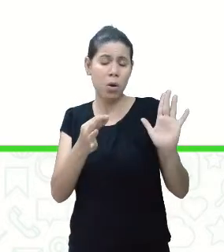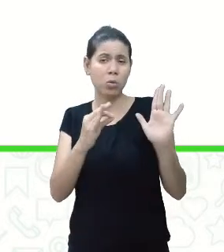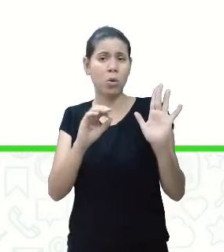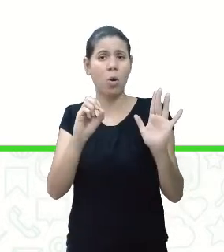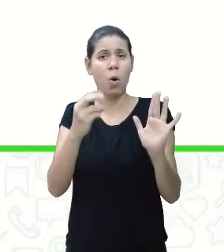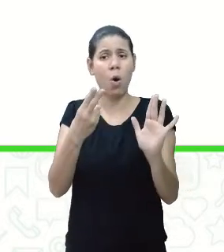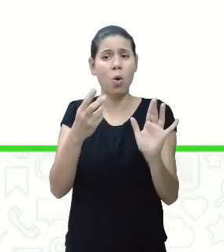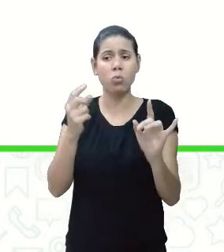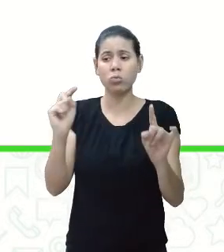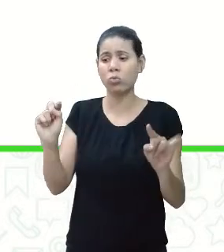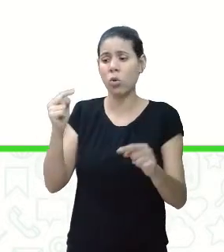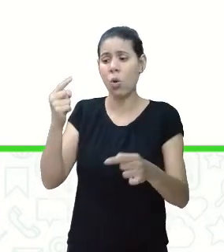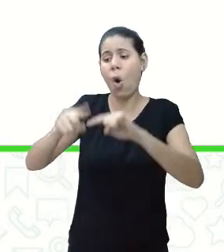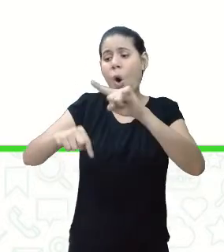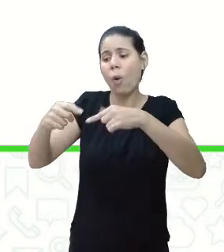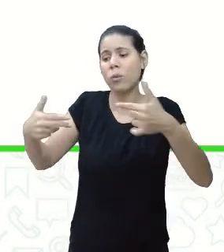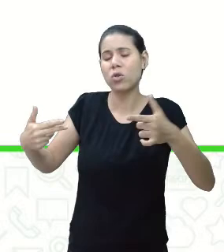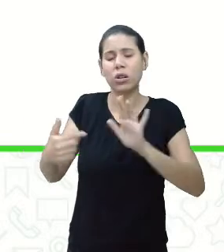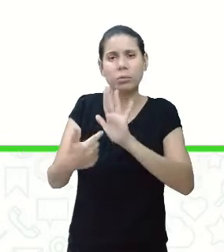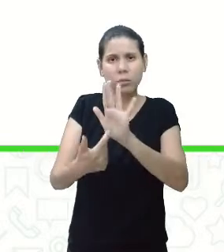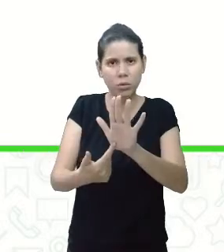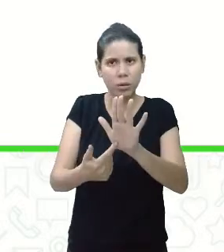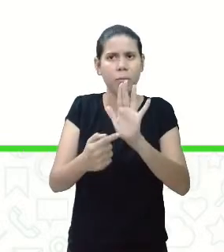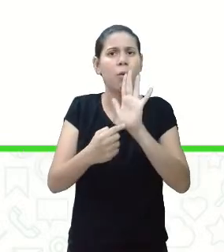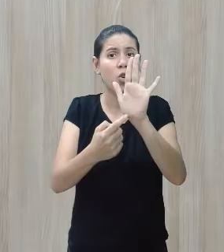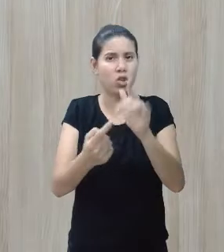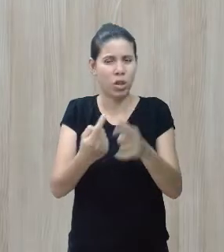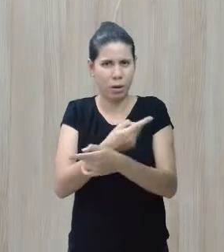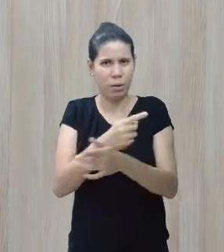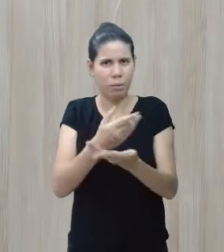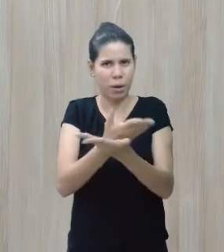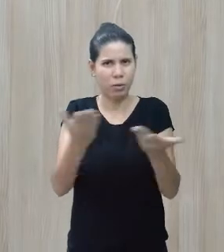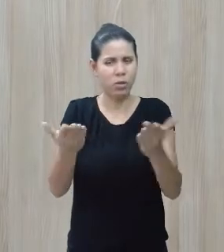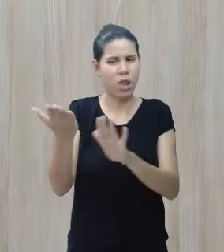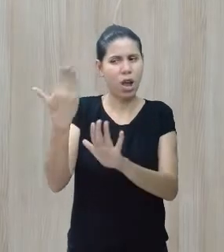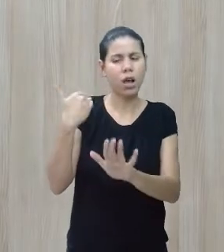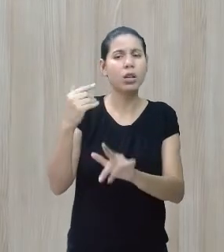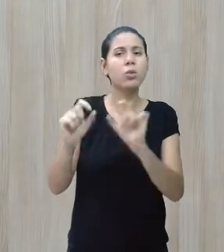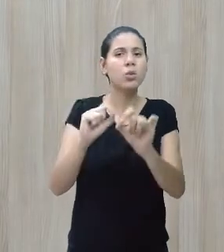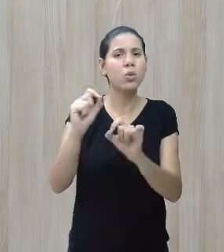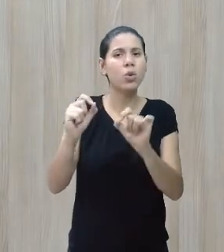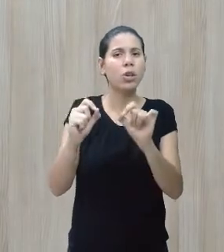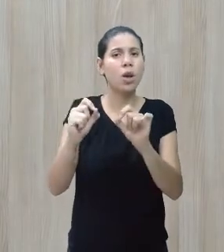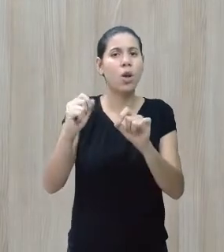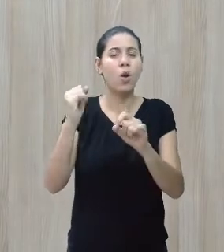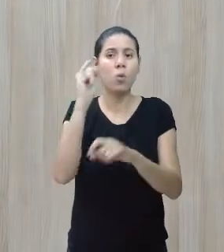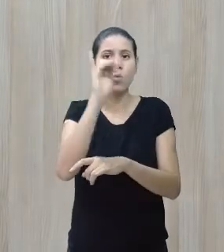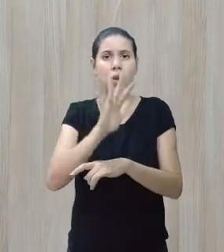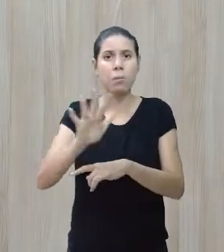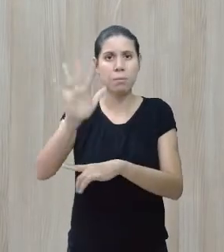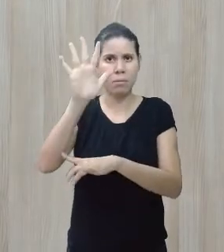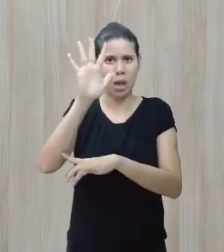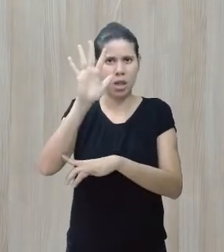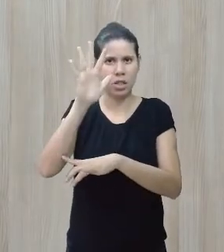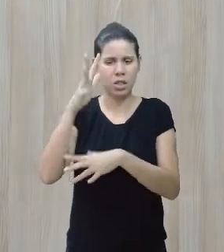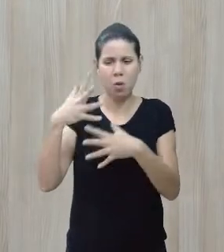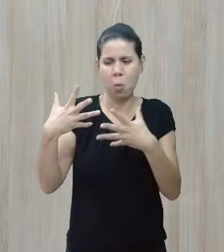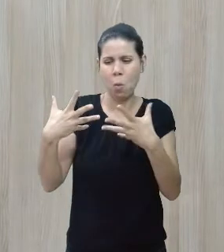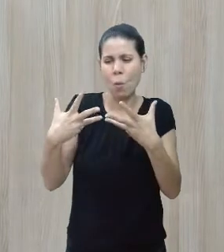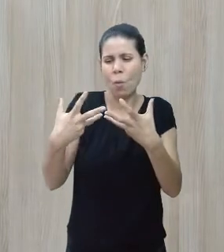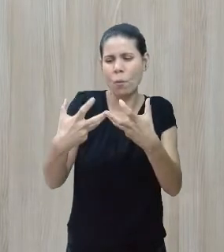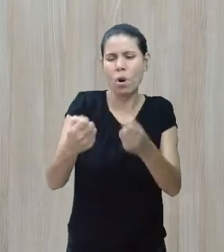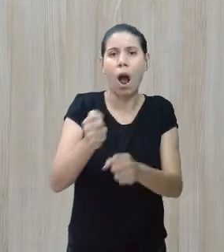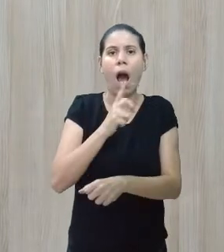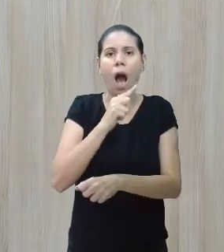retratado. Tá? Então, eu mostrei para vocês ainda agora o quê? Uma gravura com um açude. O açude secou,